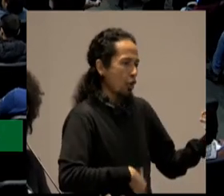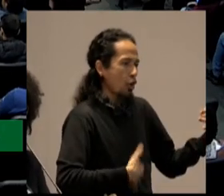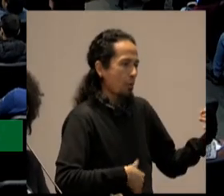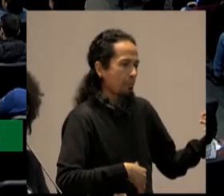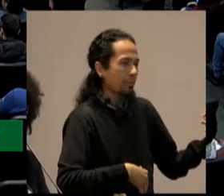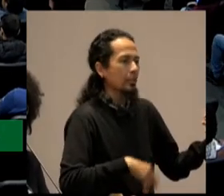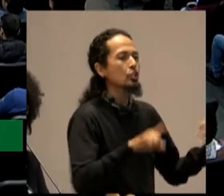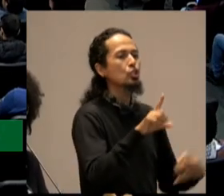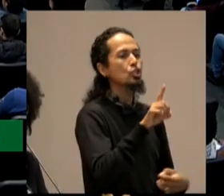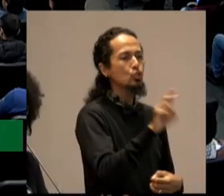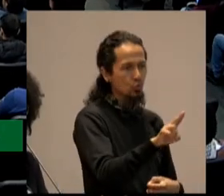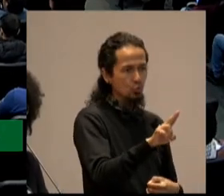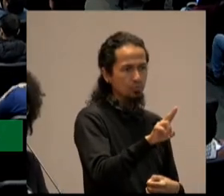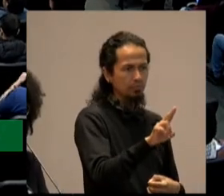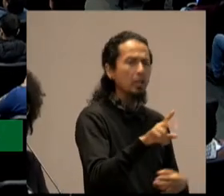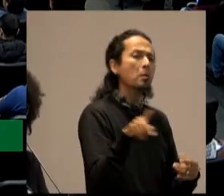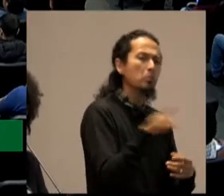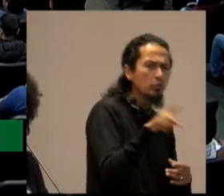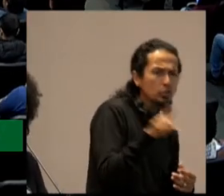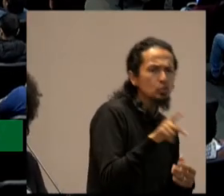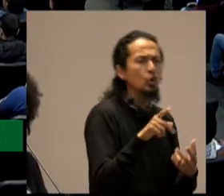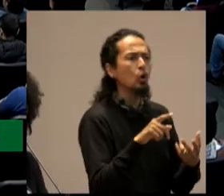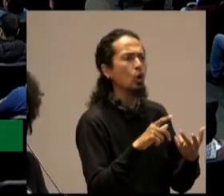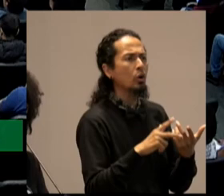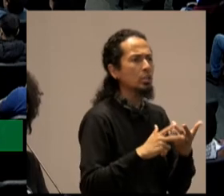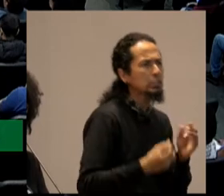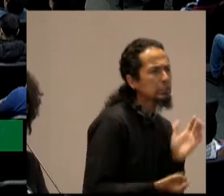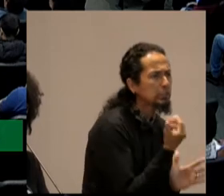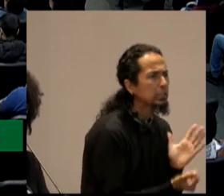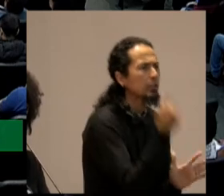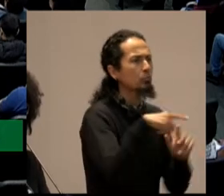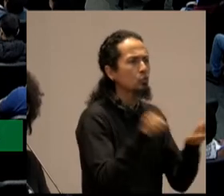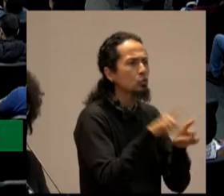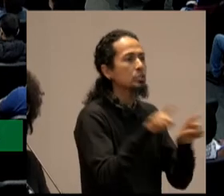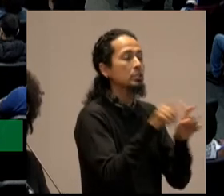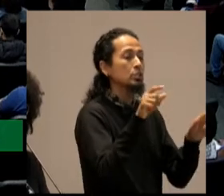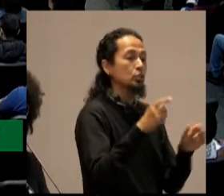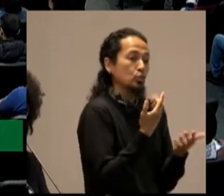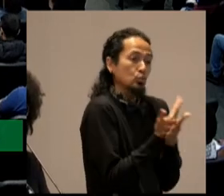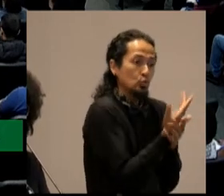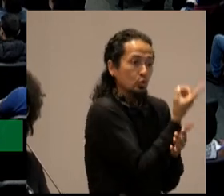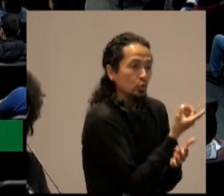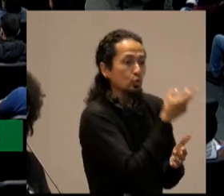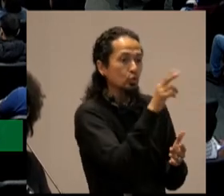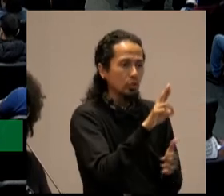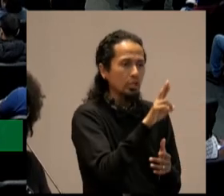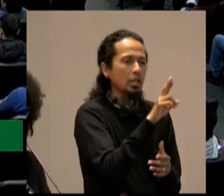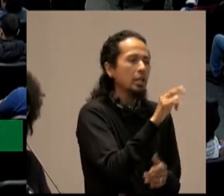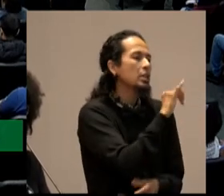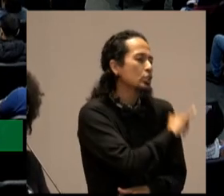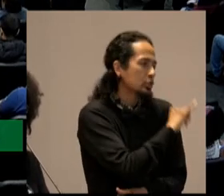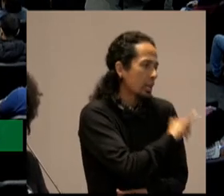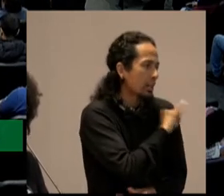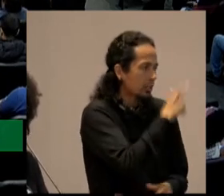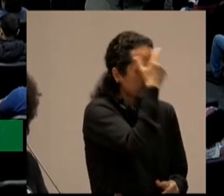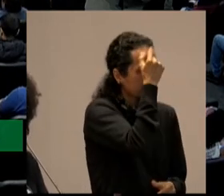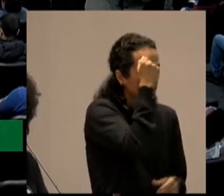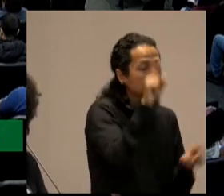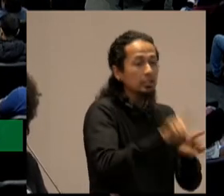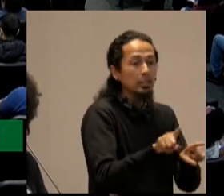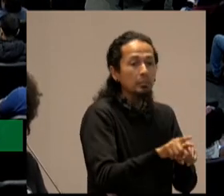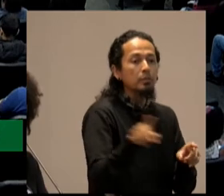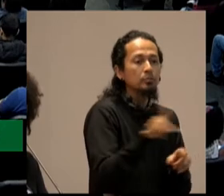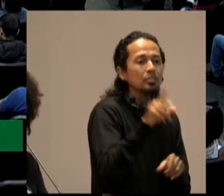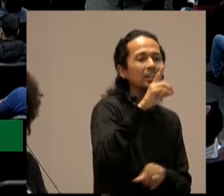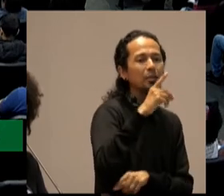produtor musical, professor e doutorando em música pela Unirio, e pela musicista e professora da rede, Patrícia